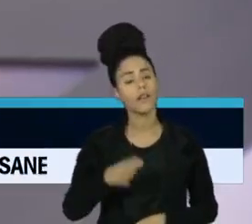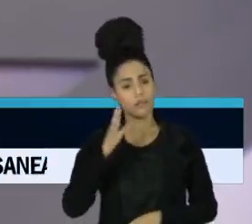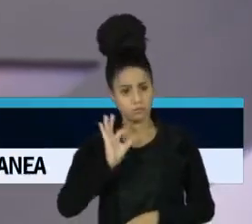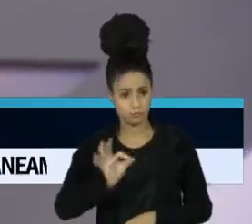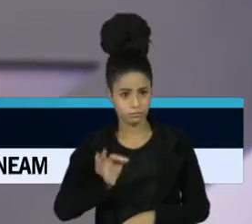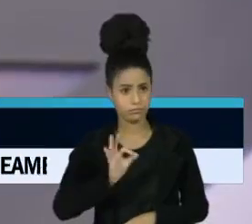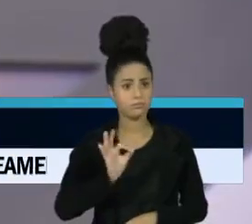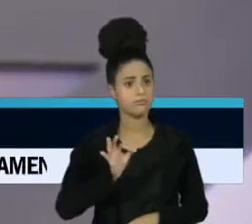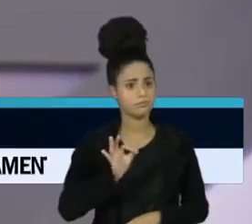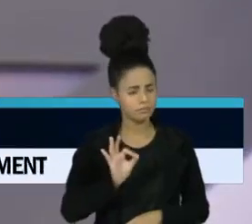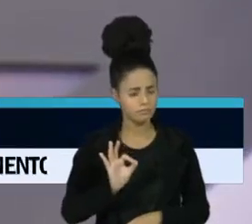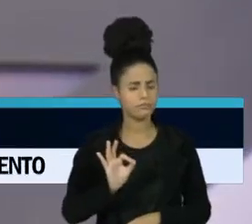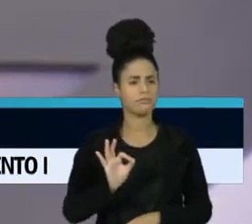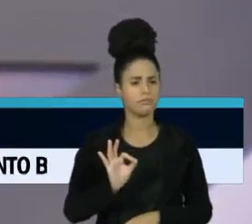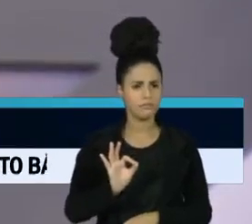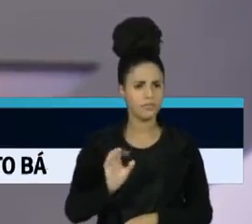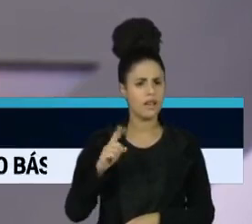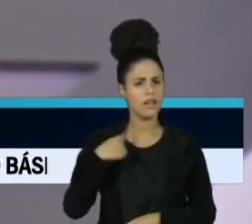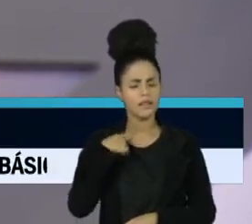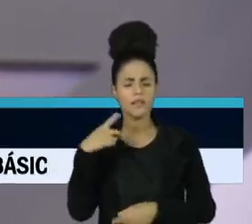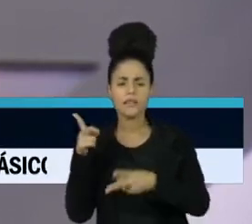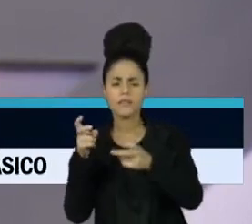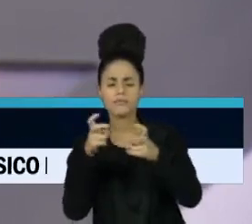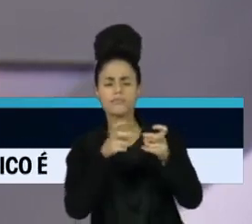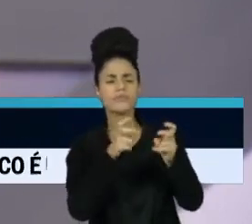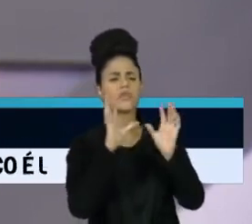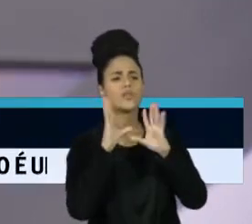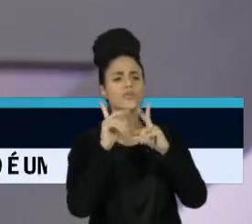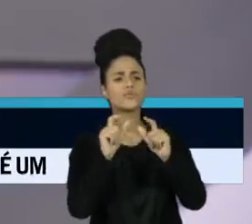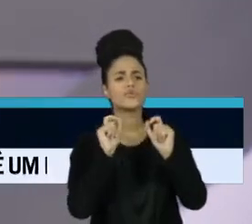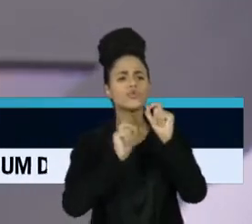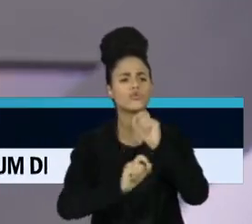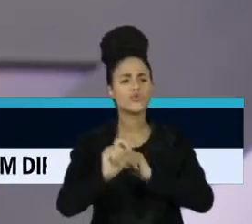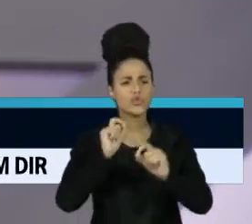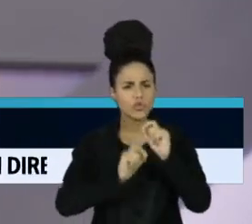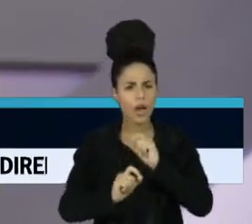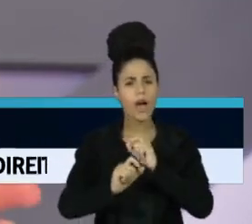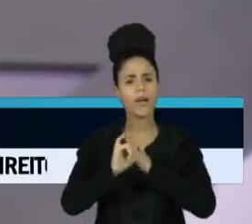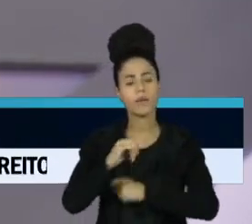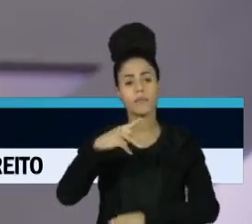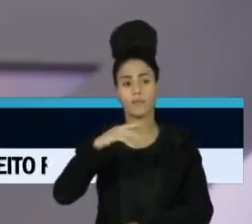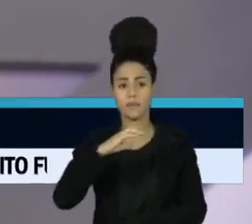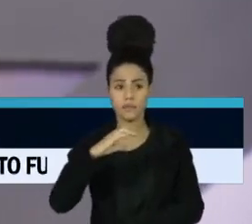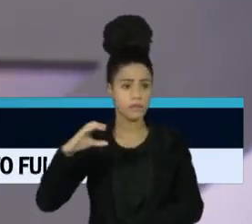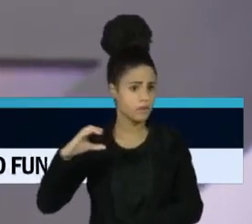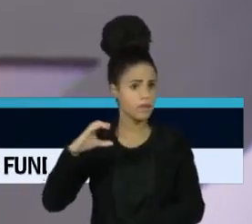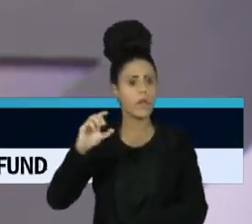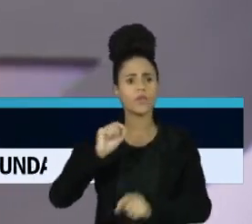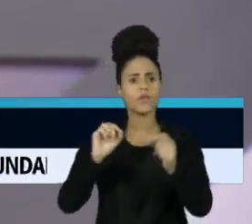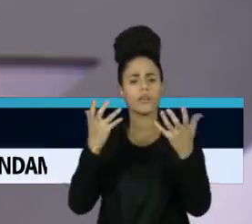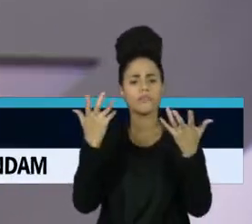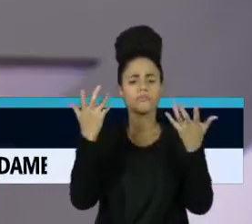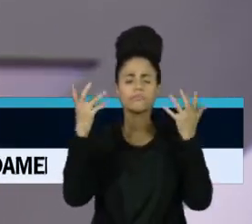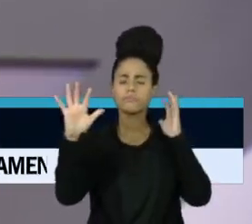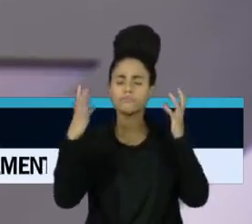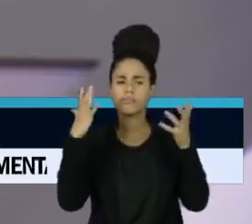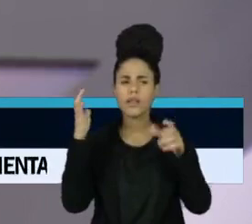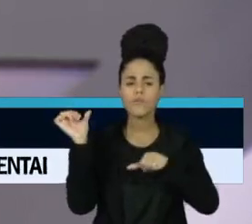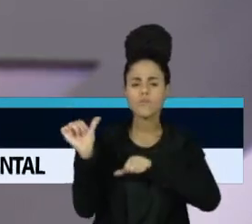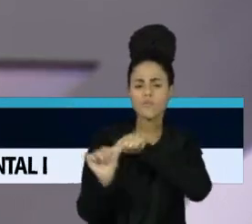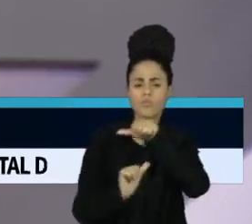o seguinte se basear pelo relatório do ipcc relatório sobre mudança climática